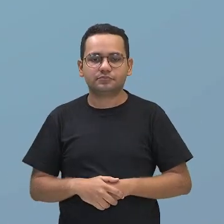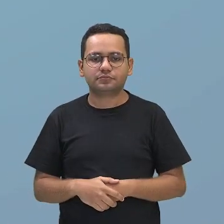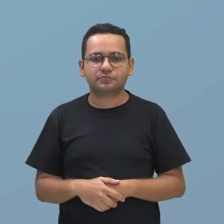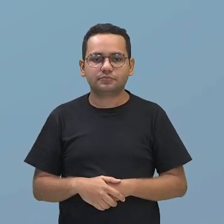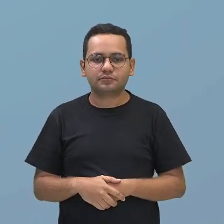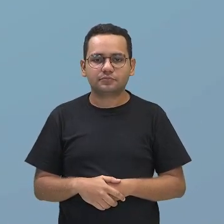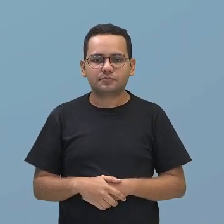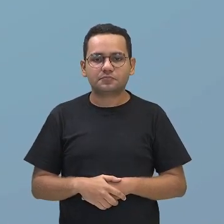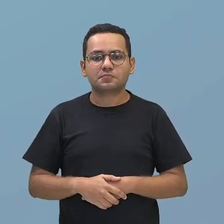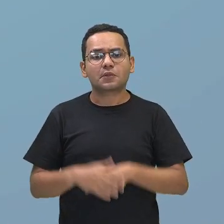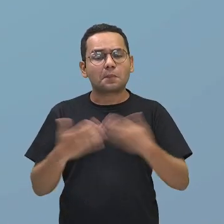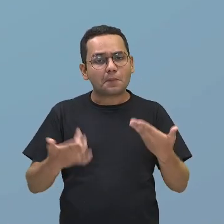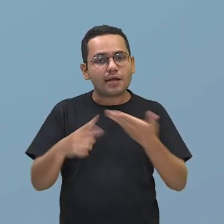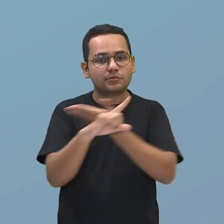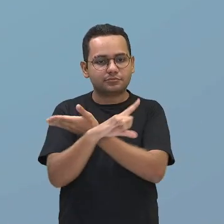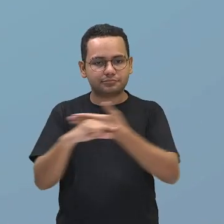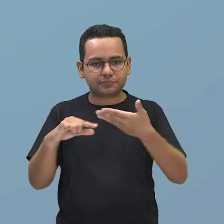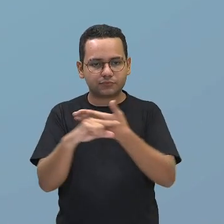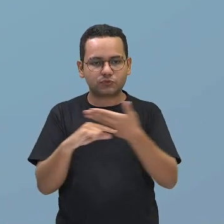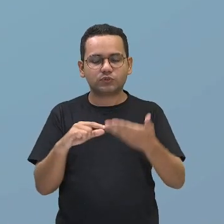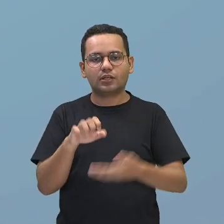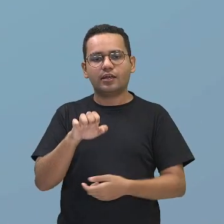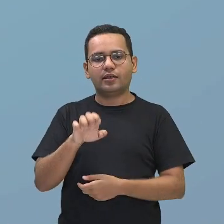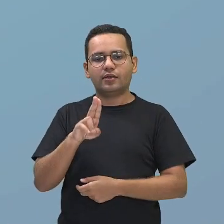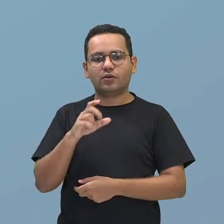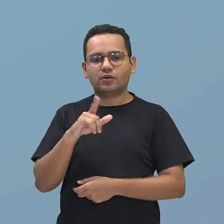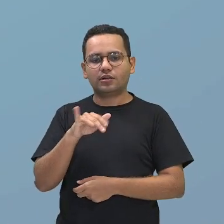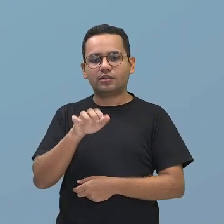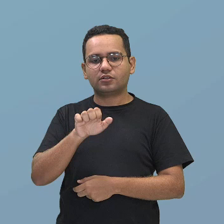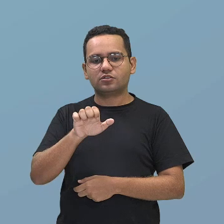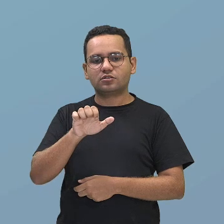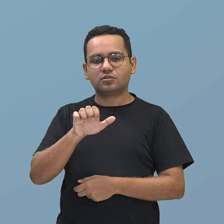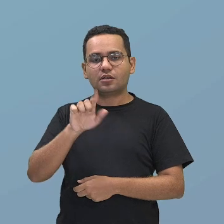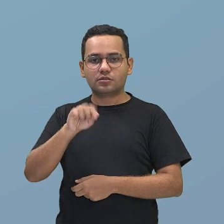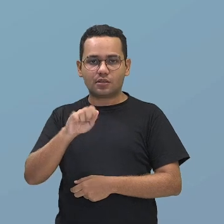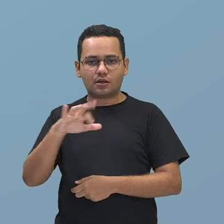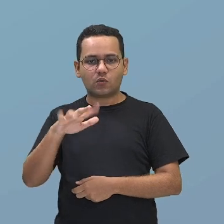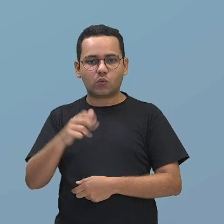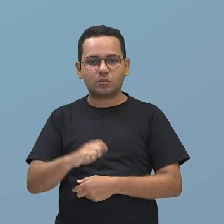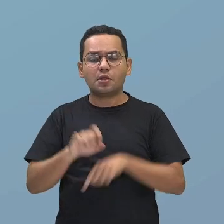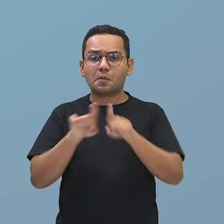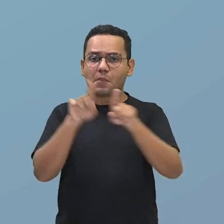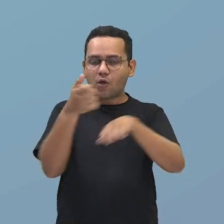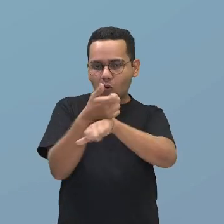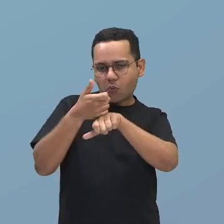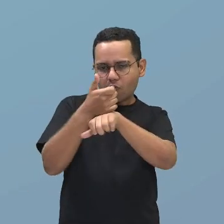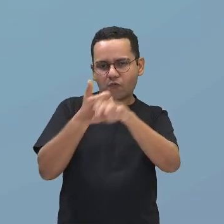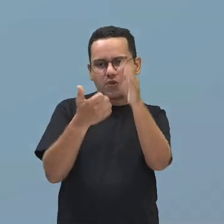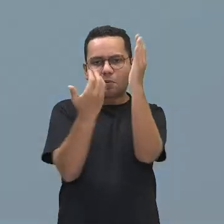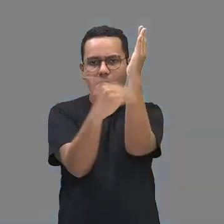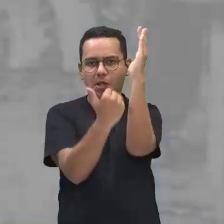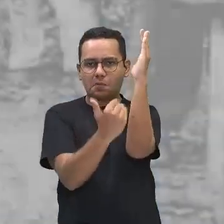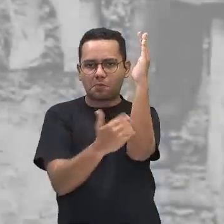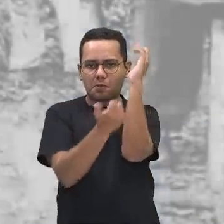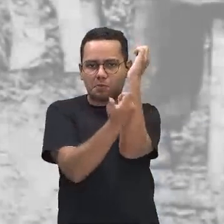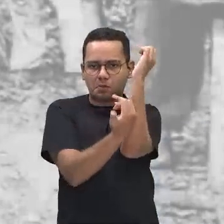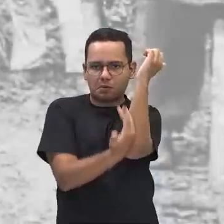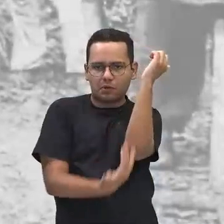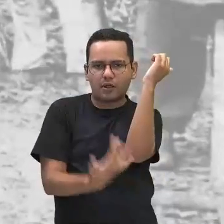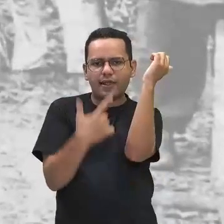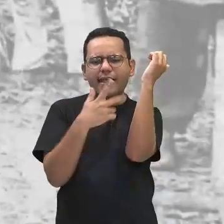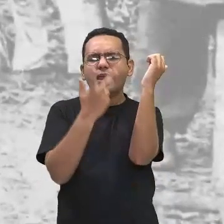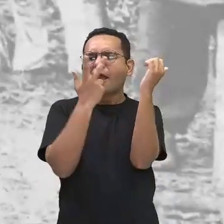com uma citação de Euclides da Cunha. O seringueiro é o homem que trabalha para escravizar-se. Falar